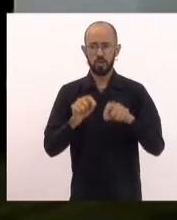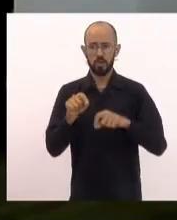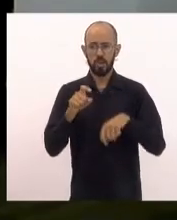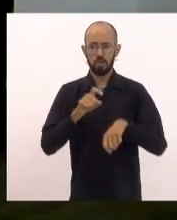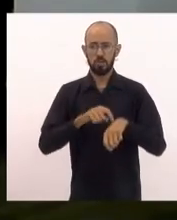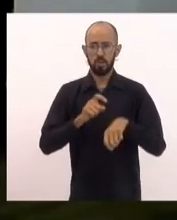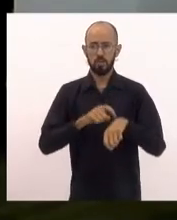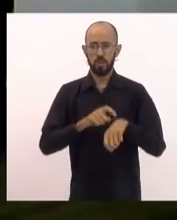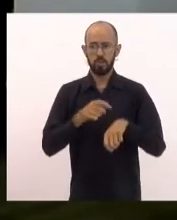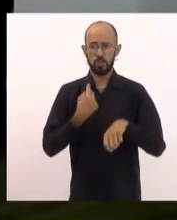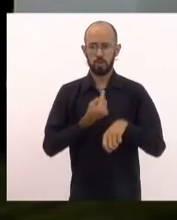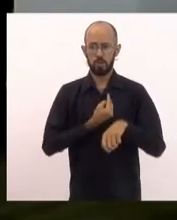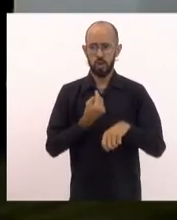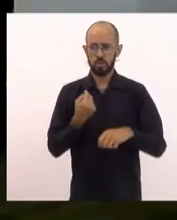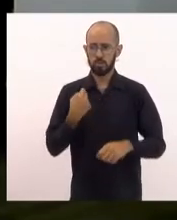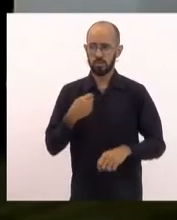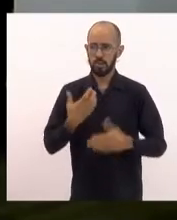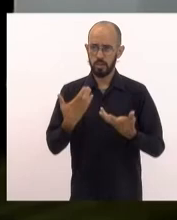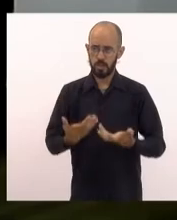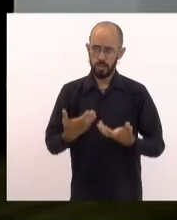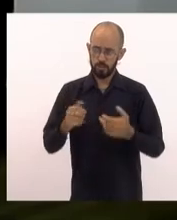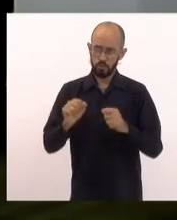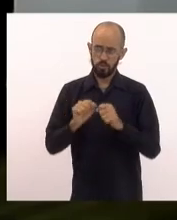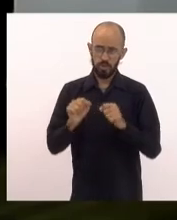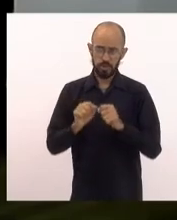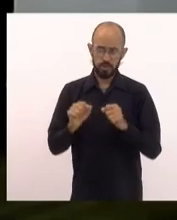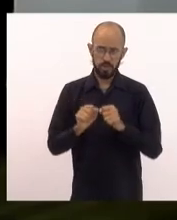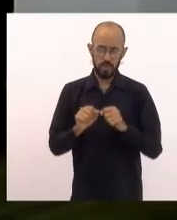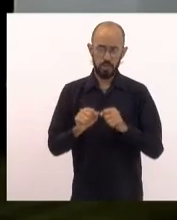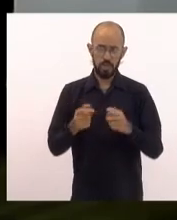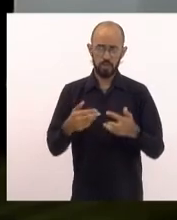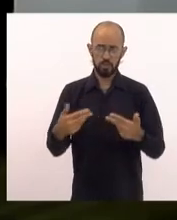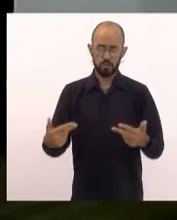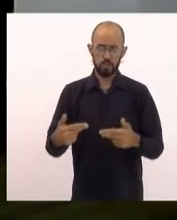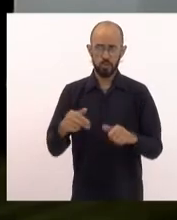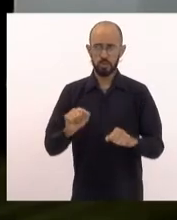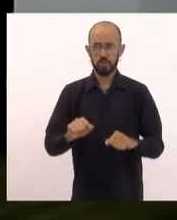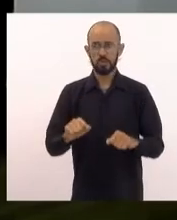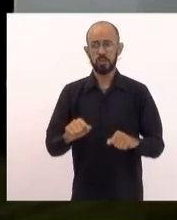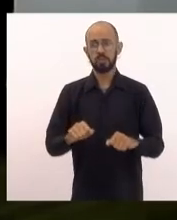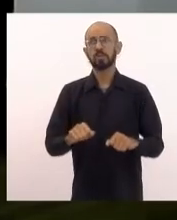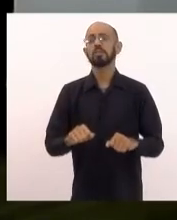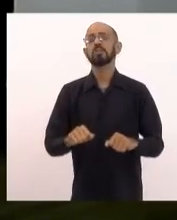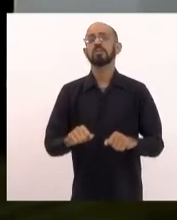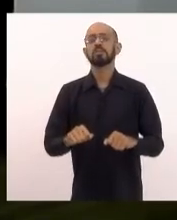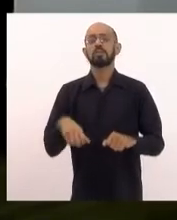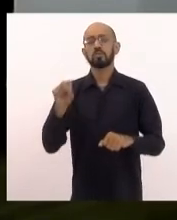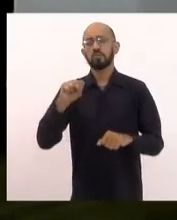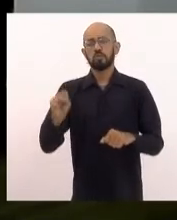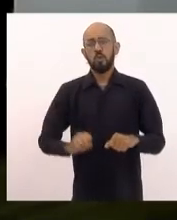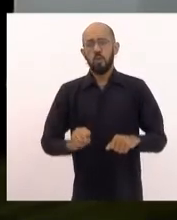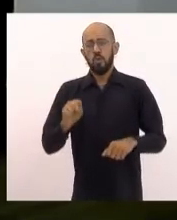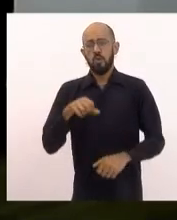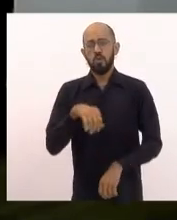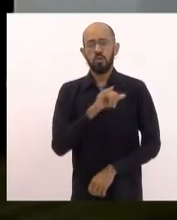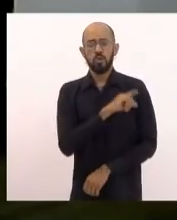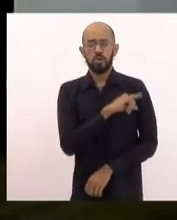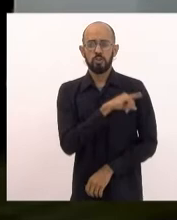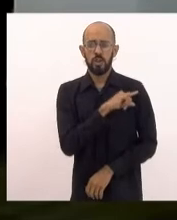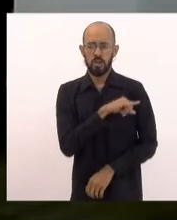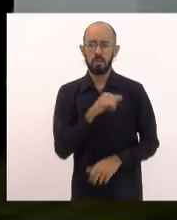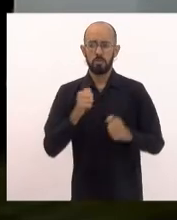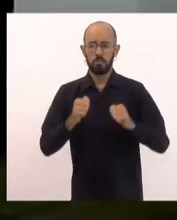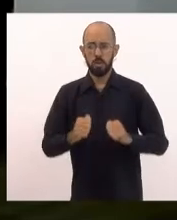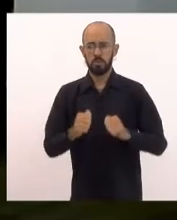onde nós queremos fazer com que as coisas, a nível do Sul Fluminense, a nível do Médio Paraíba, possam melhorar. Fizemos